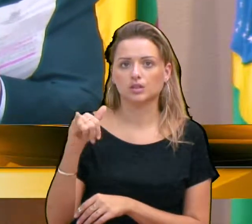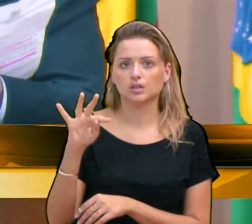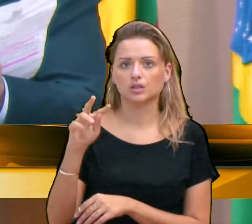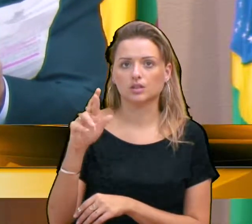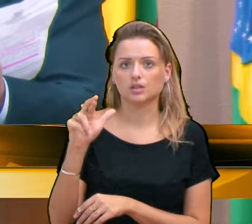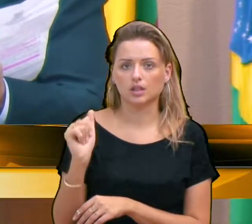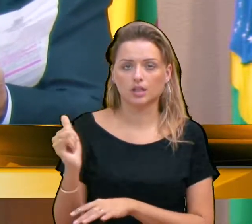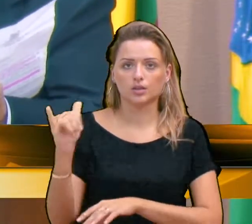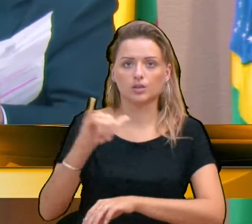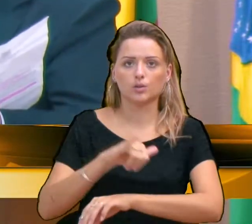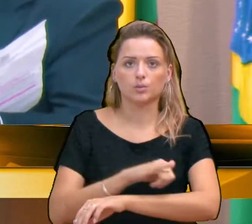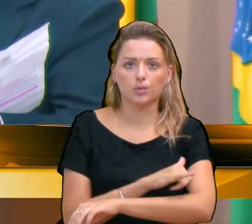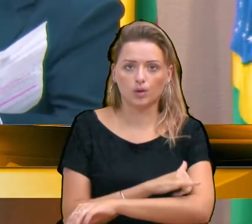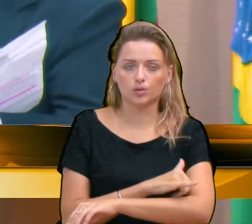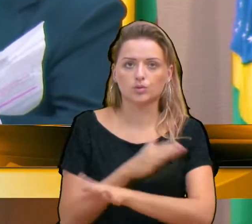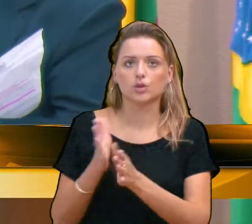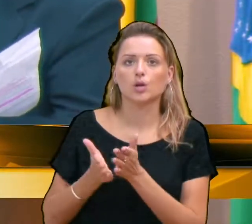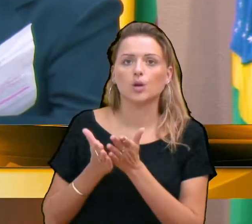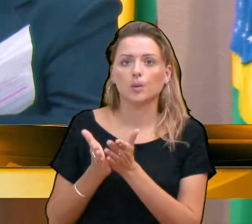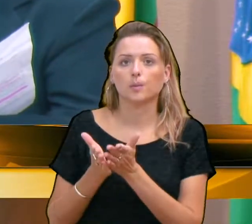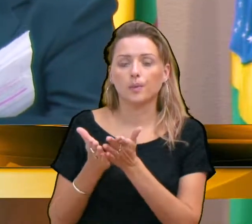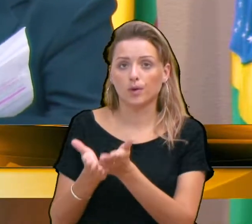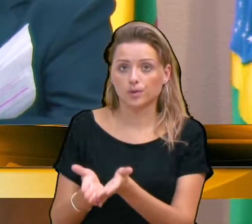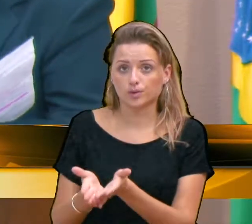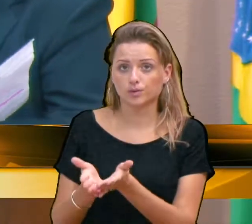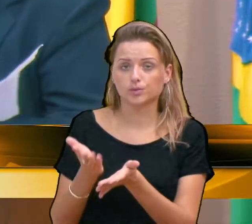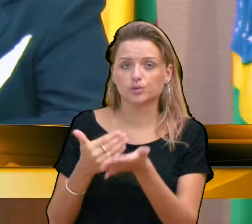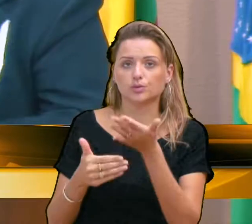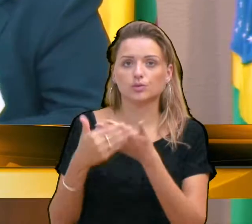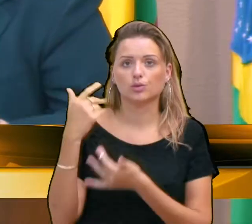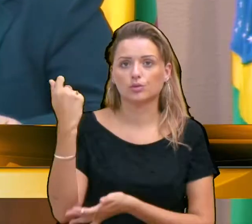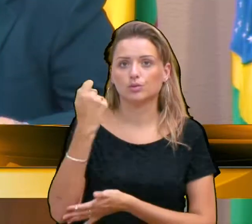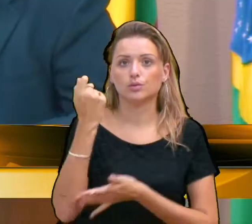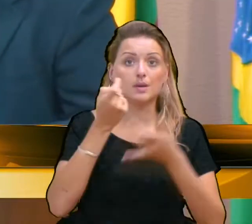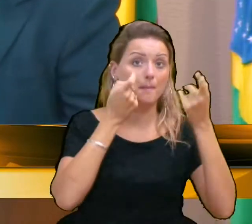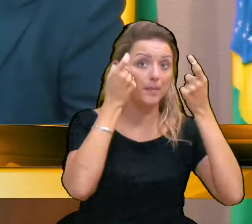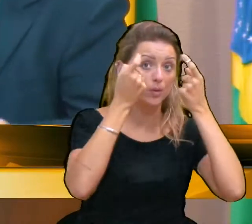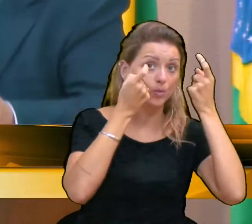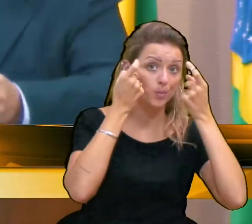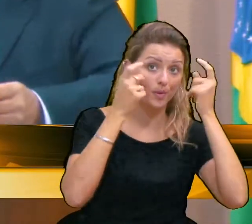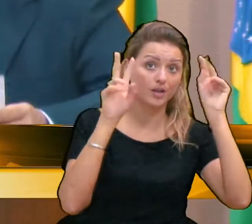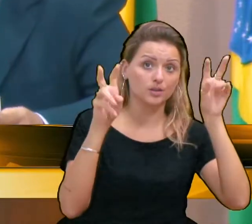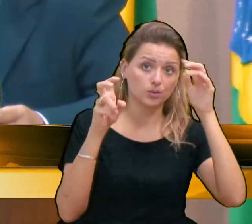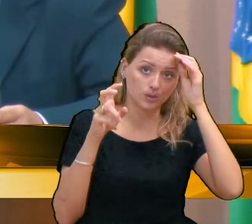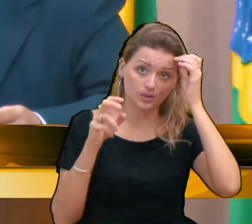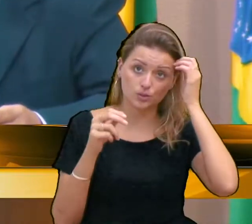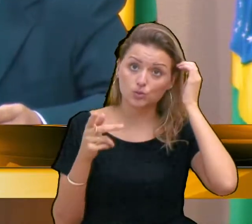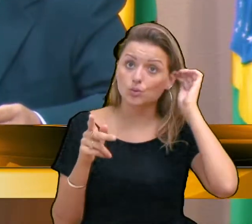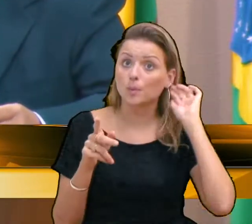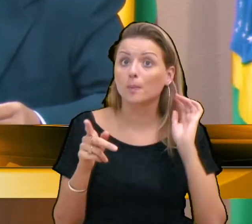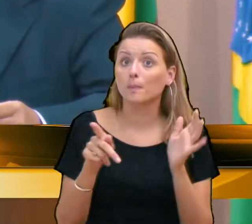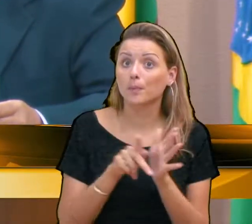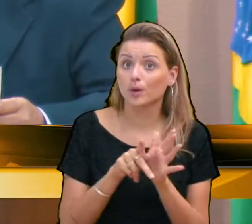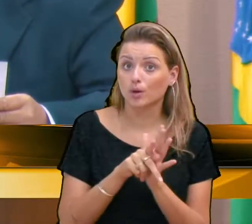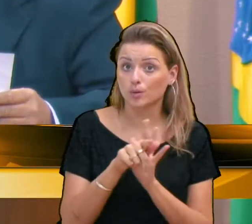Fronteiras, enfim, se preocupando com esse assunto nosso.